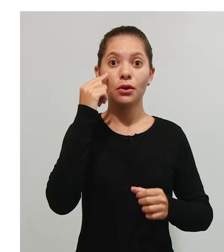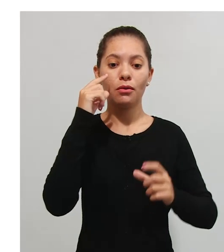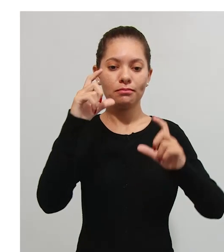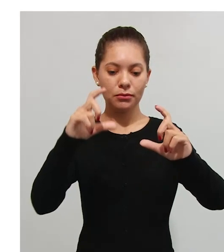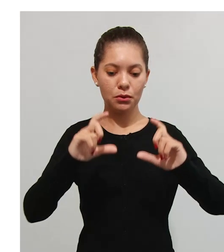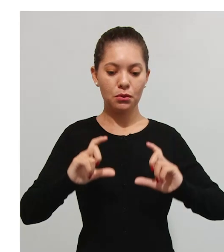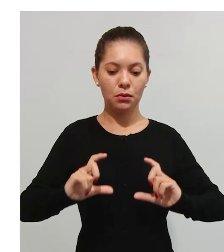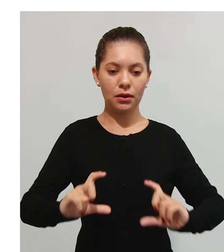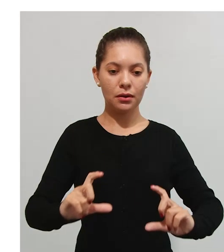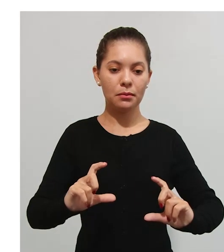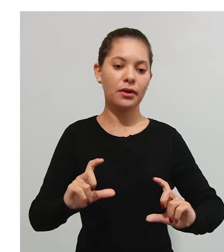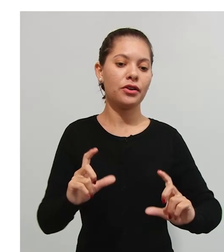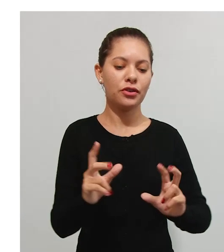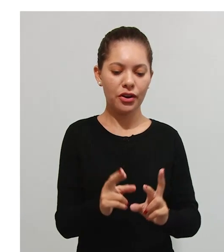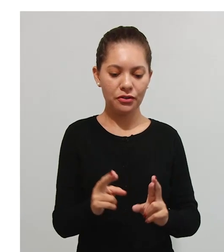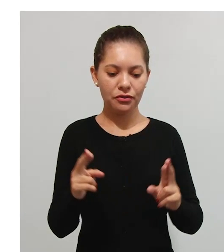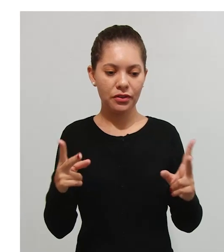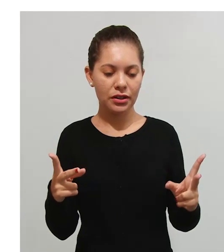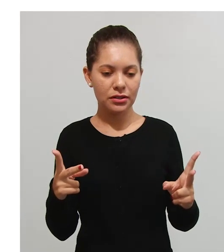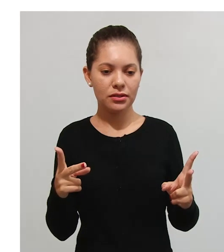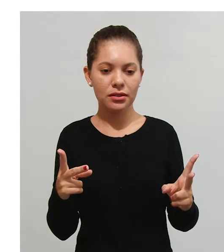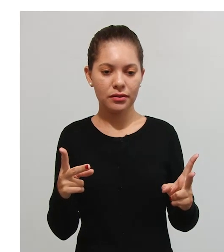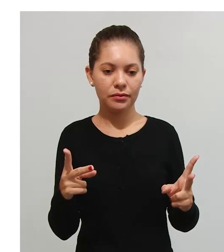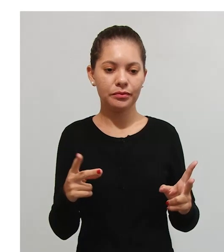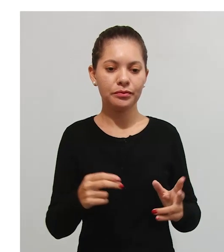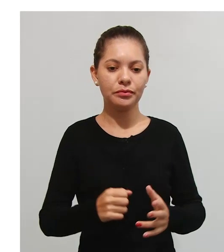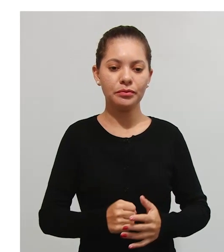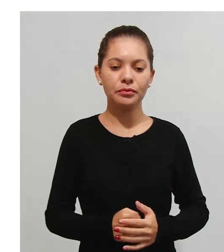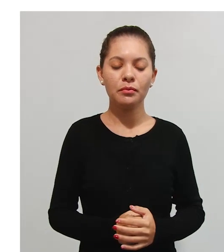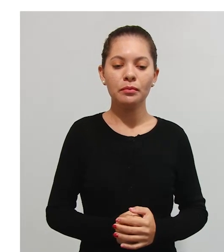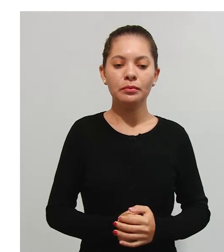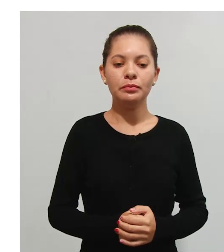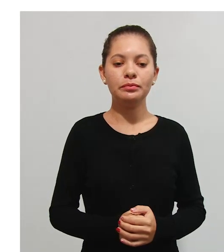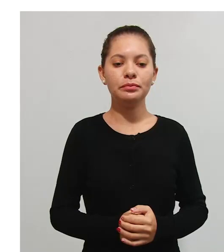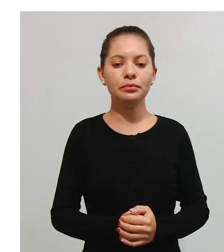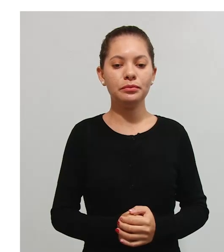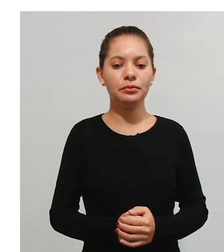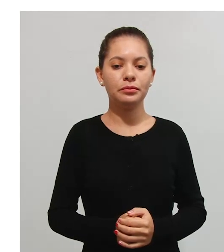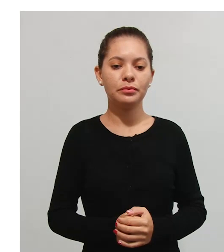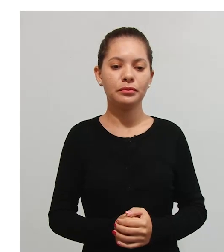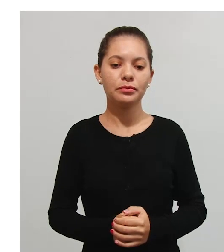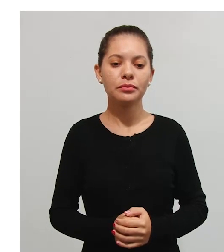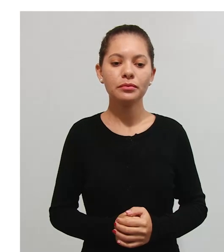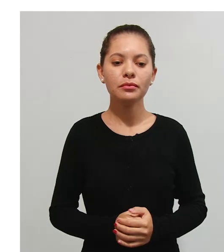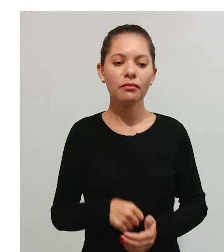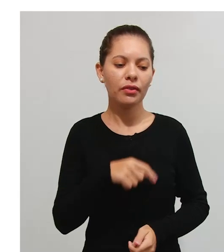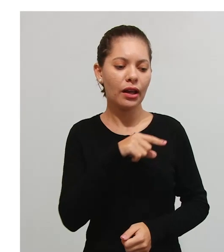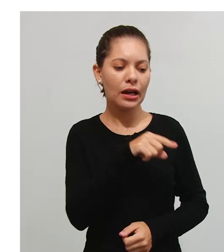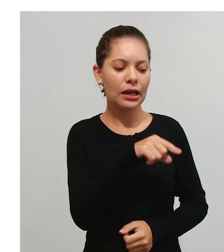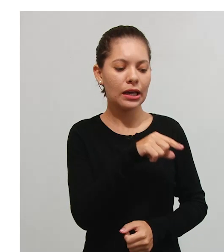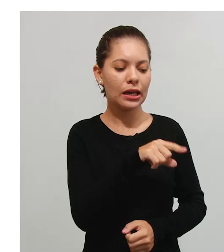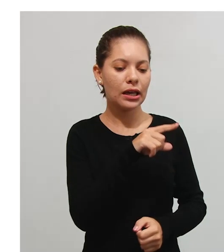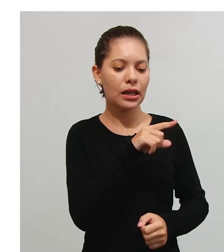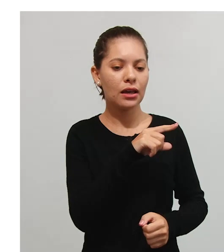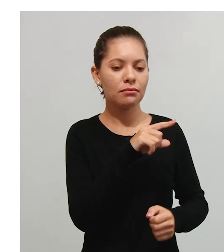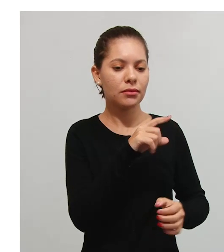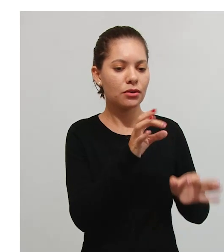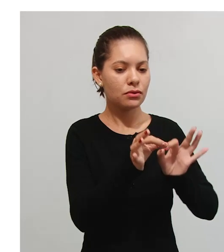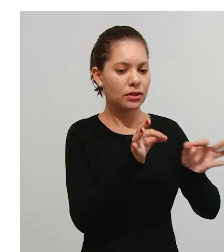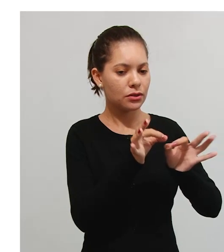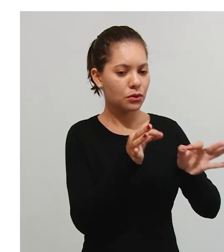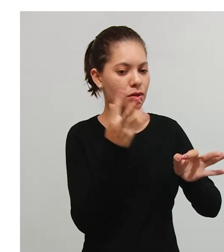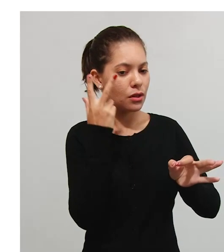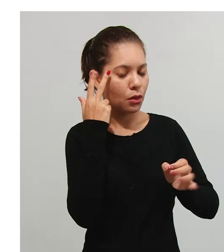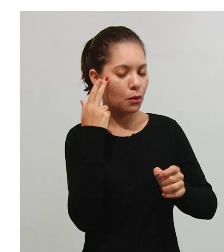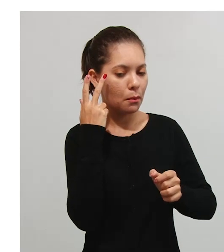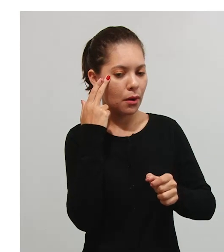quadro abaixo, nós temos também a diferença entre as organizações tradicionais e as empreendedoras.